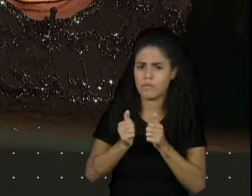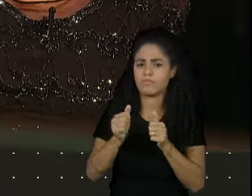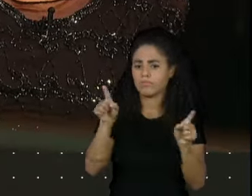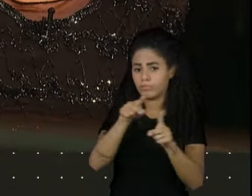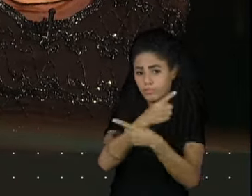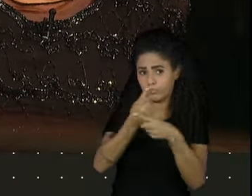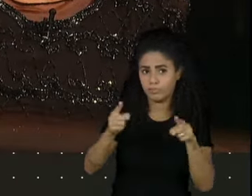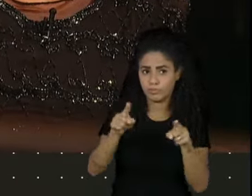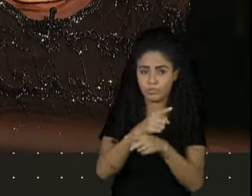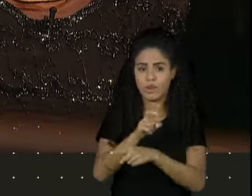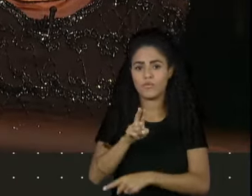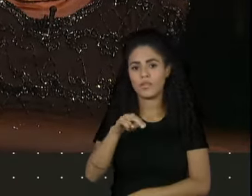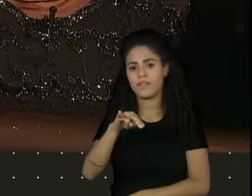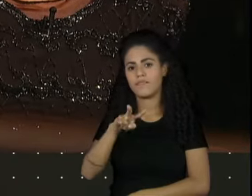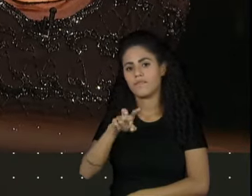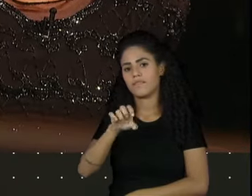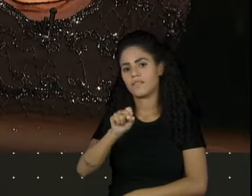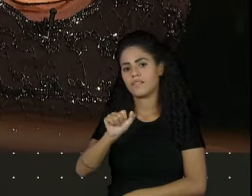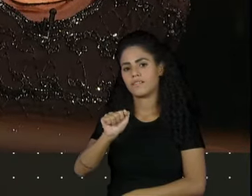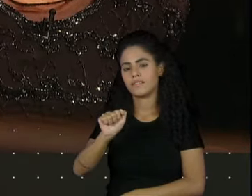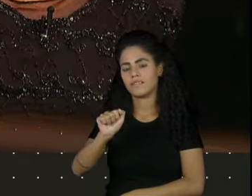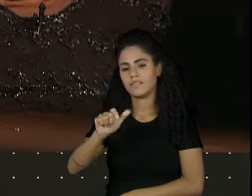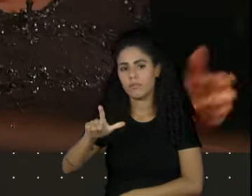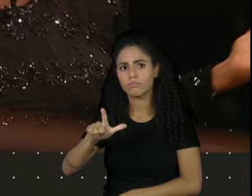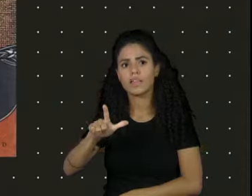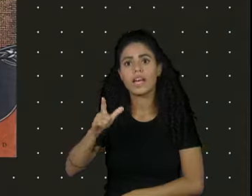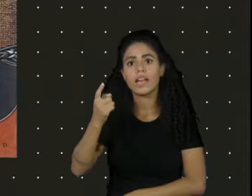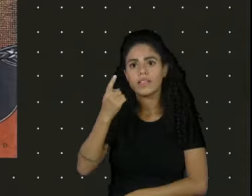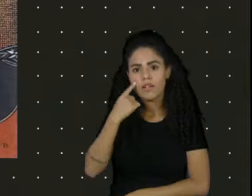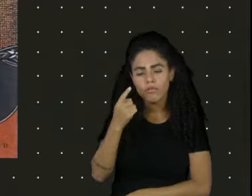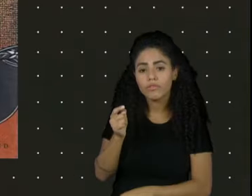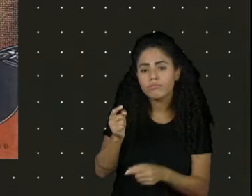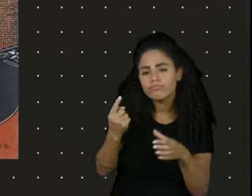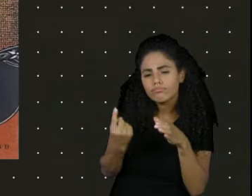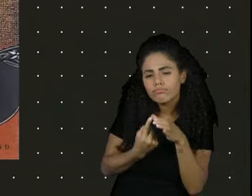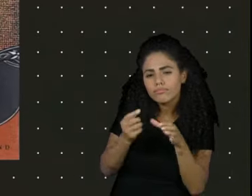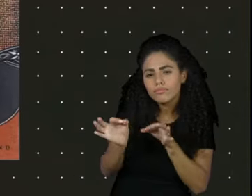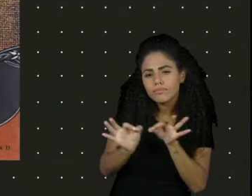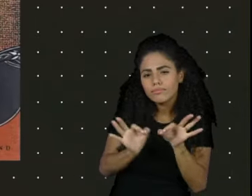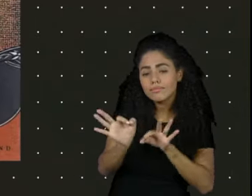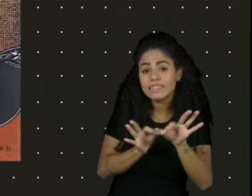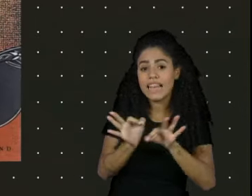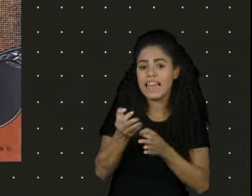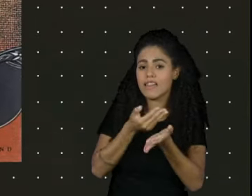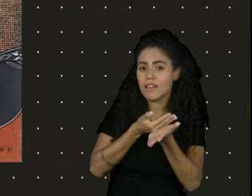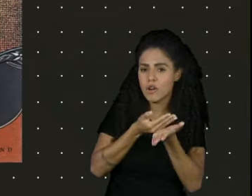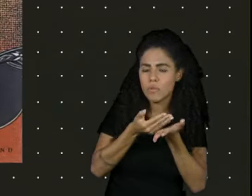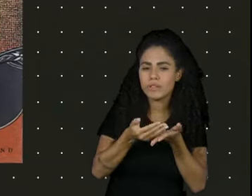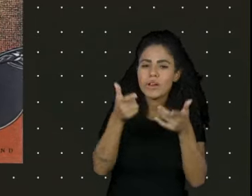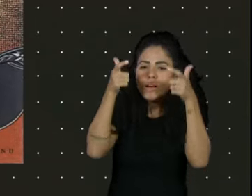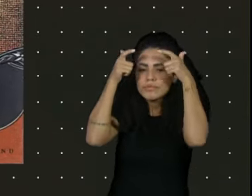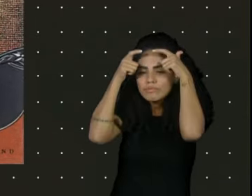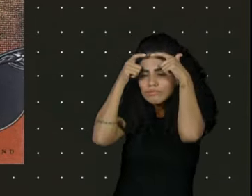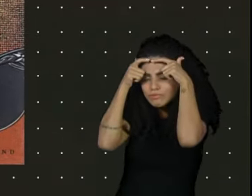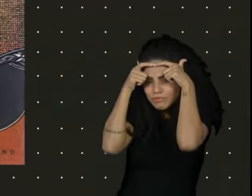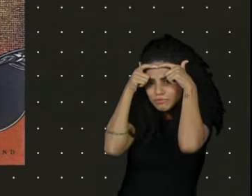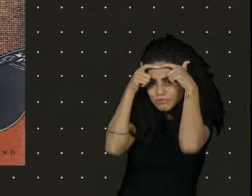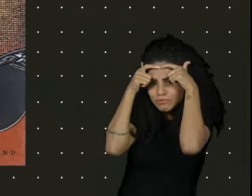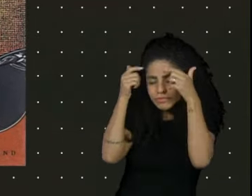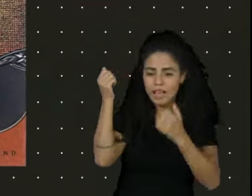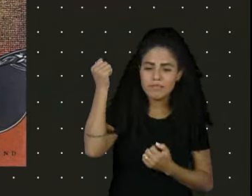eu fiz esse CD aqui, a Bossa Sexy, de Claudete Soares, porque como ela começou como princesinha do baião, depois eu fui